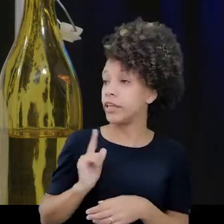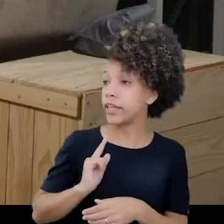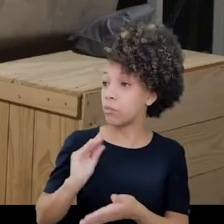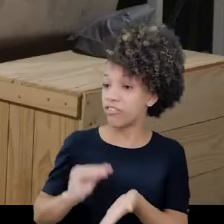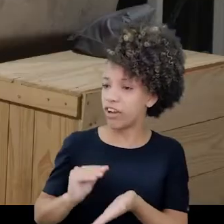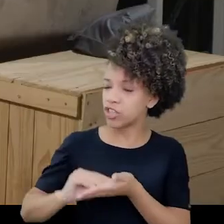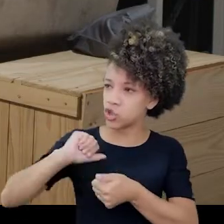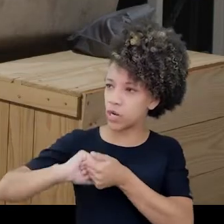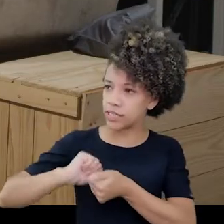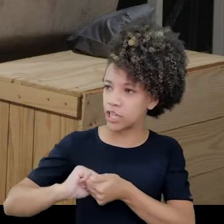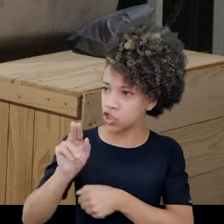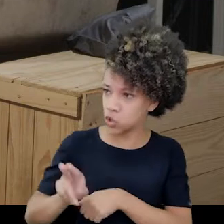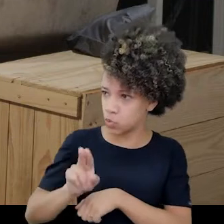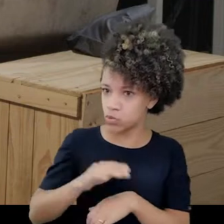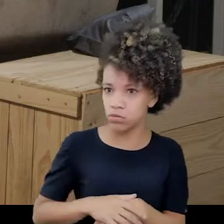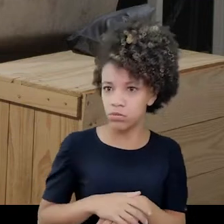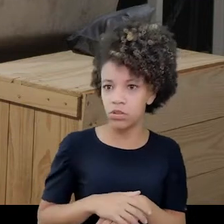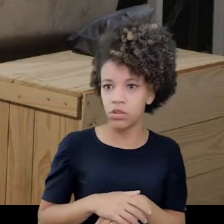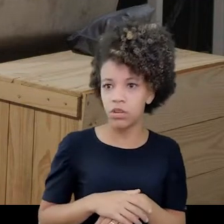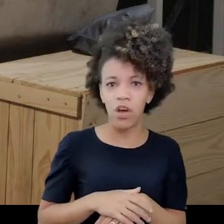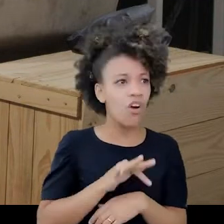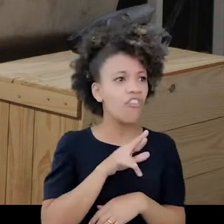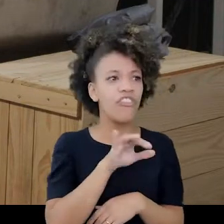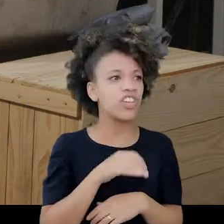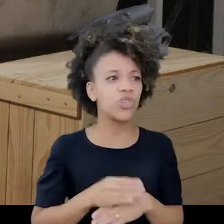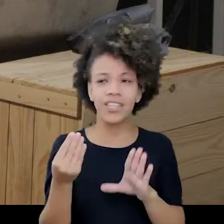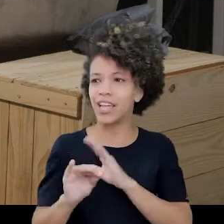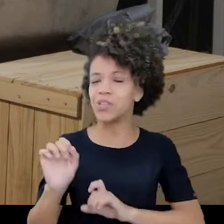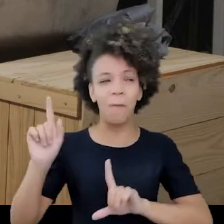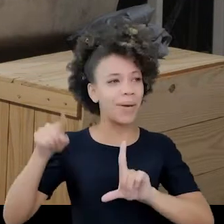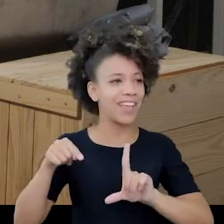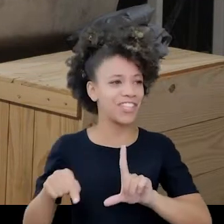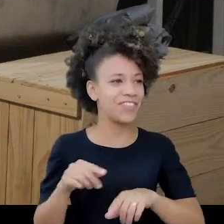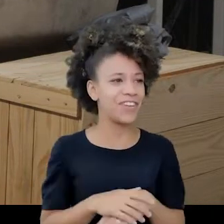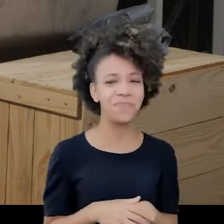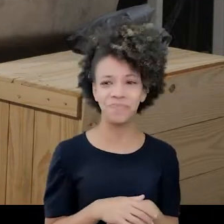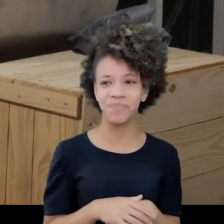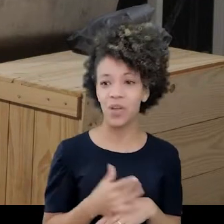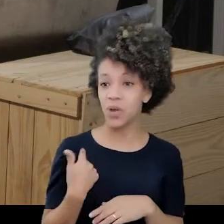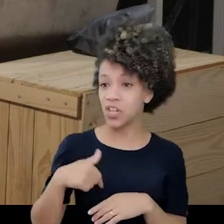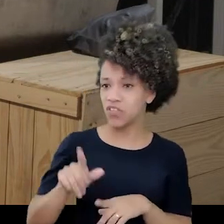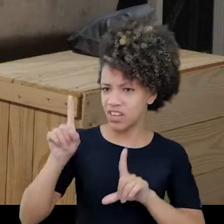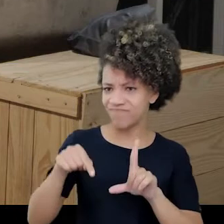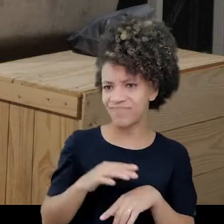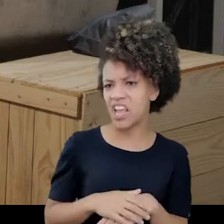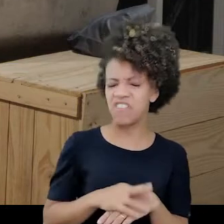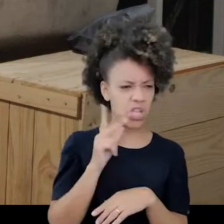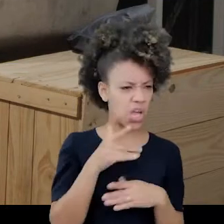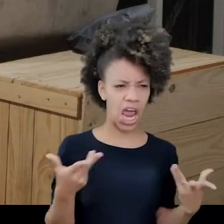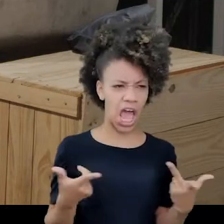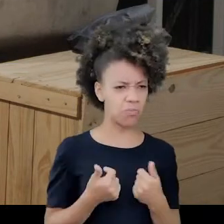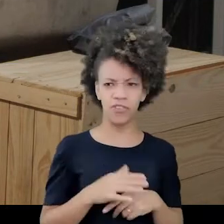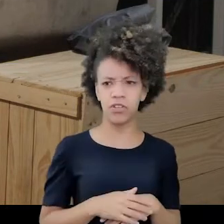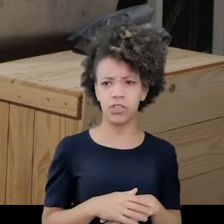de qualidade das agora na hora de investir para gente te ver haha não fui para a gente TV falar não